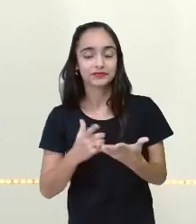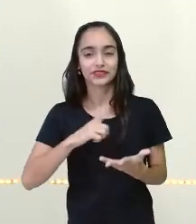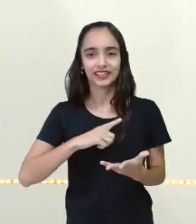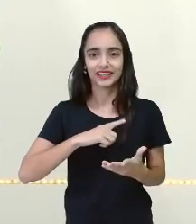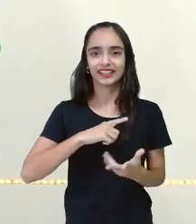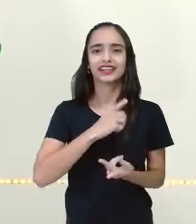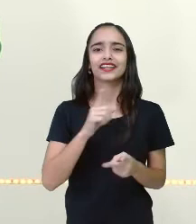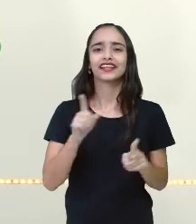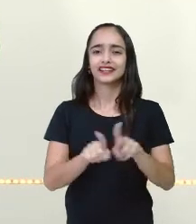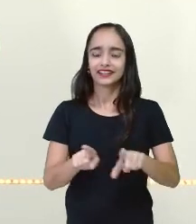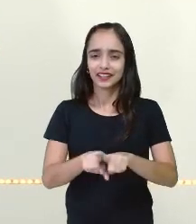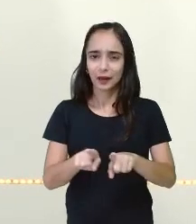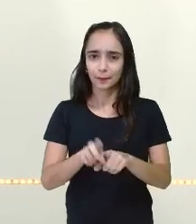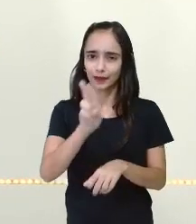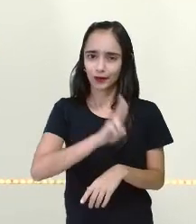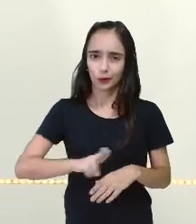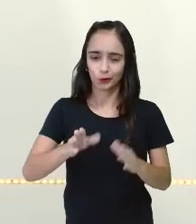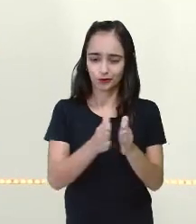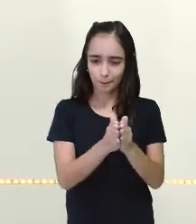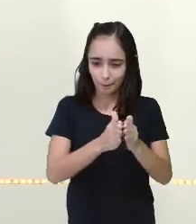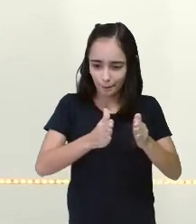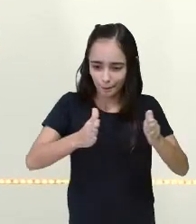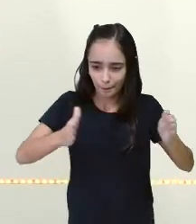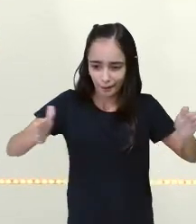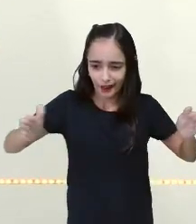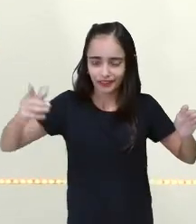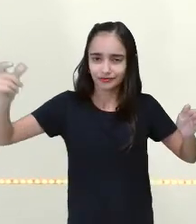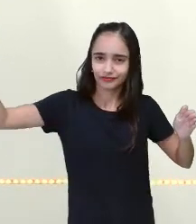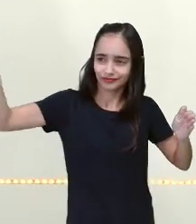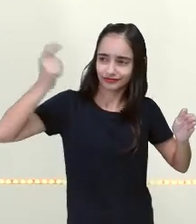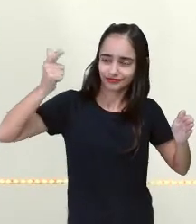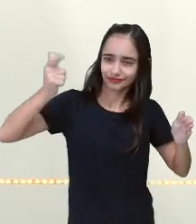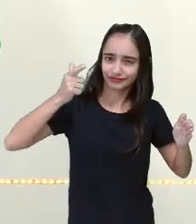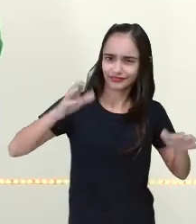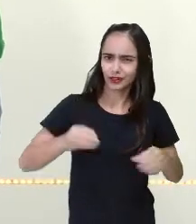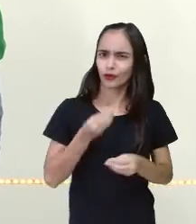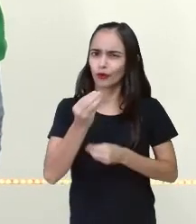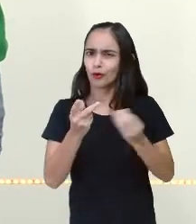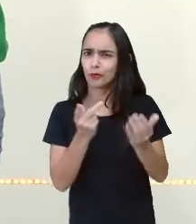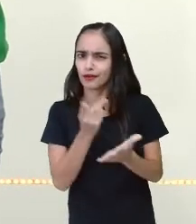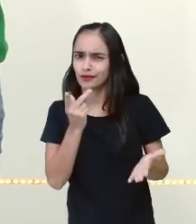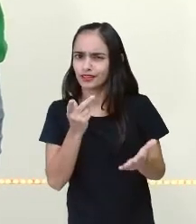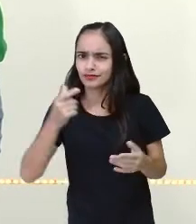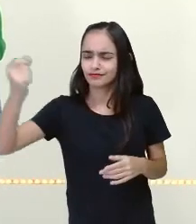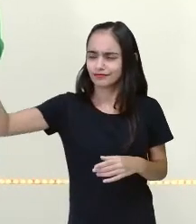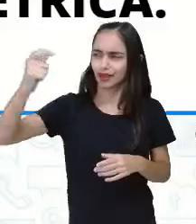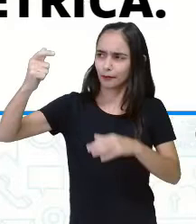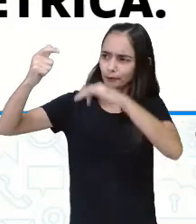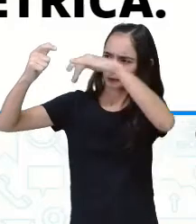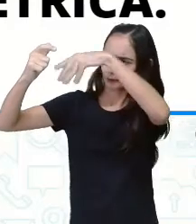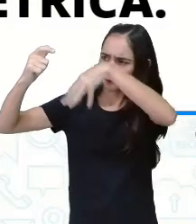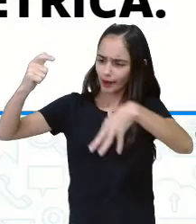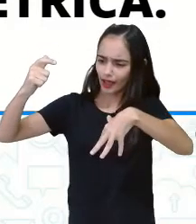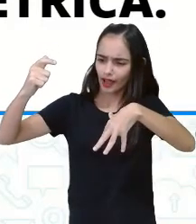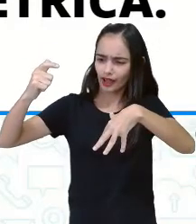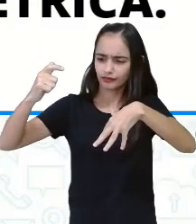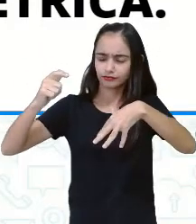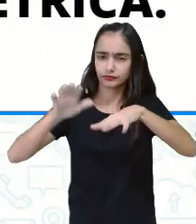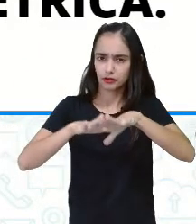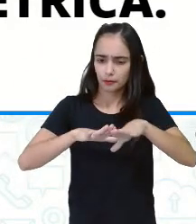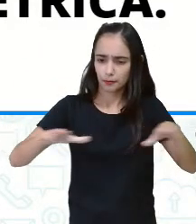energia solar ou os painéis, né? Então, como acontece? Os raios solares são captados por painéis e convertidos em energia